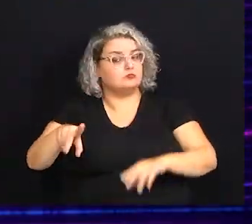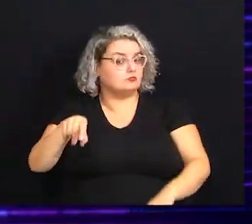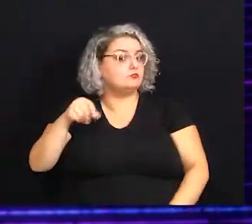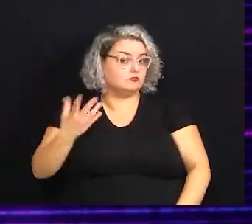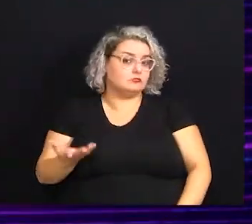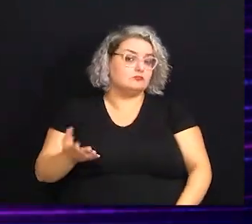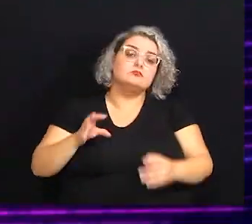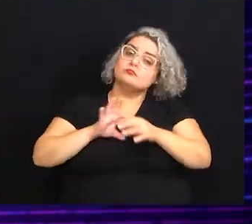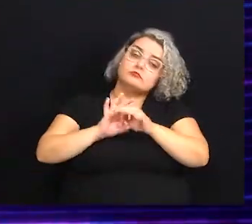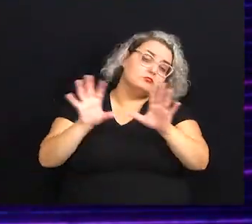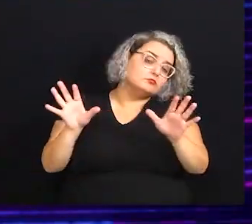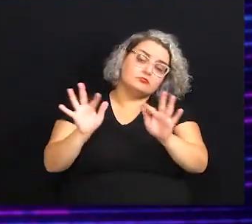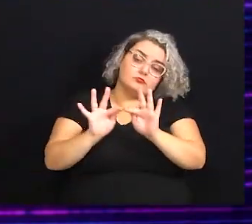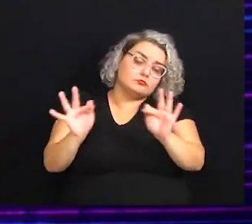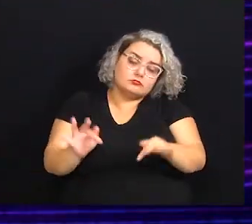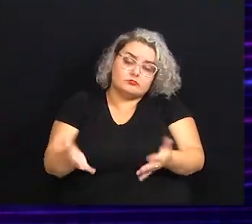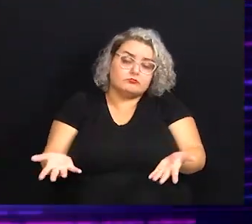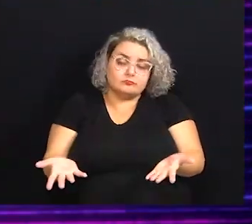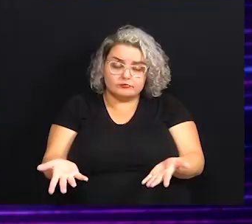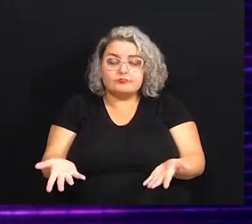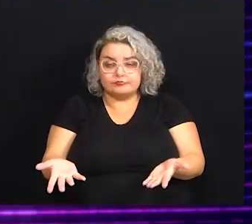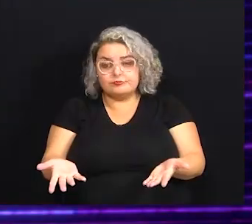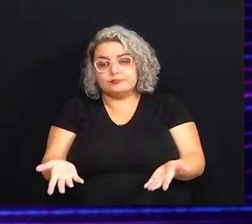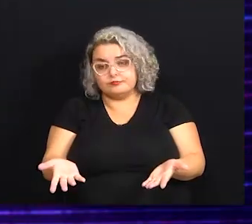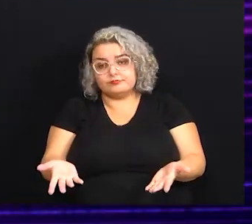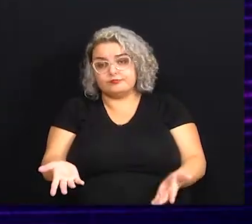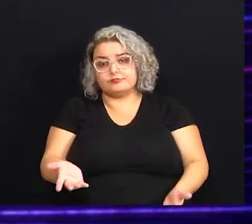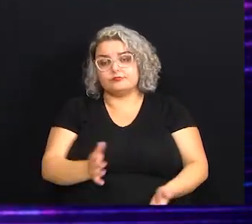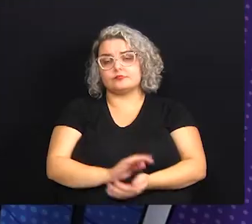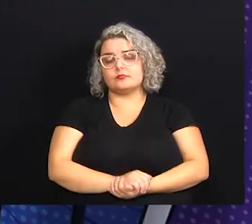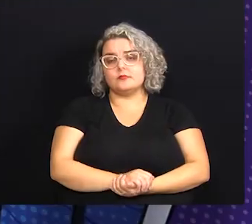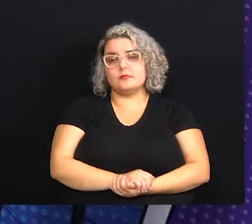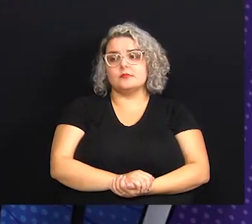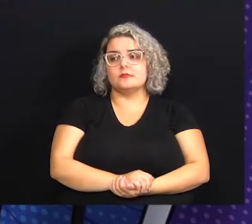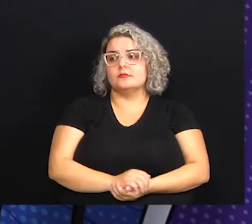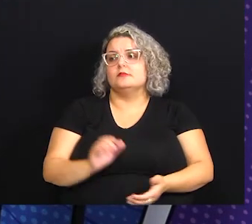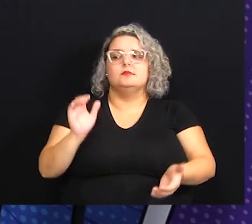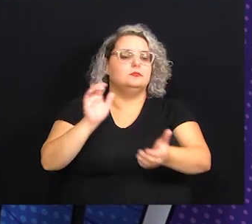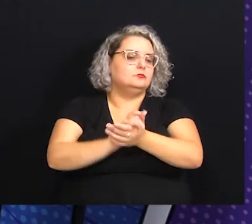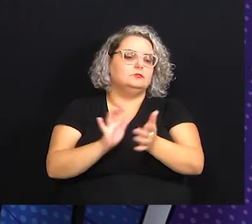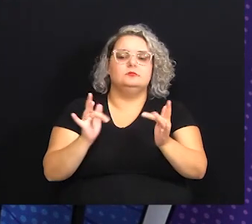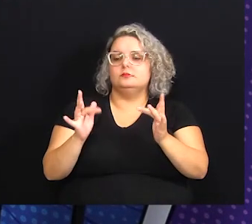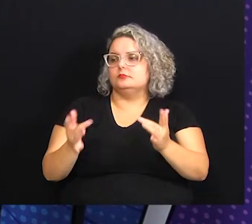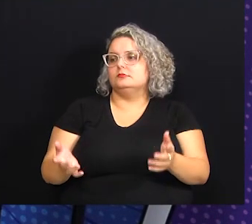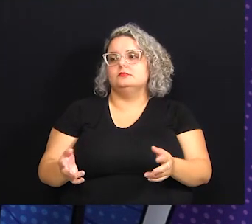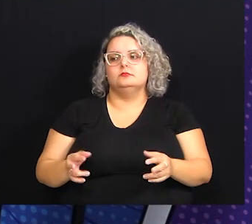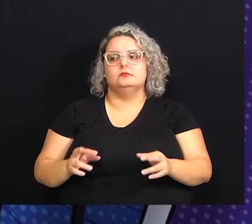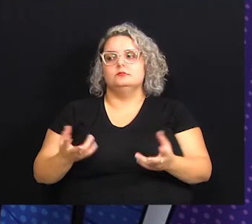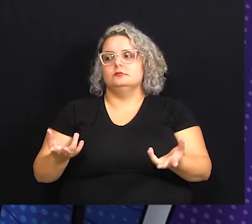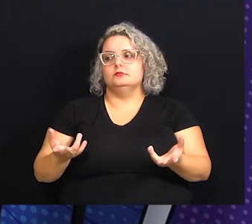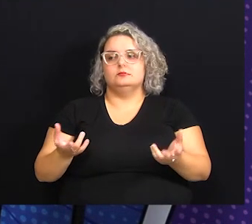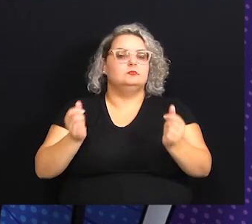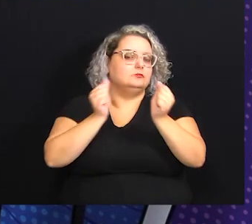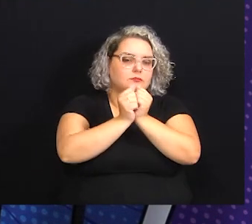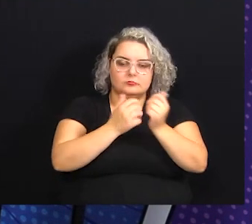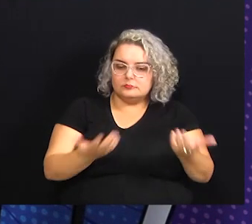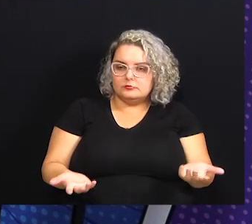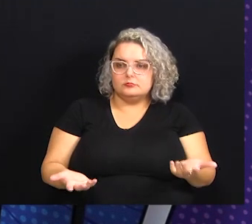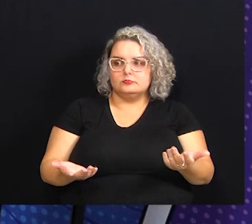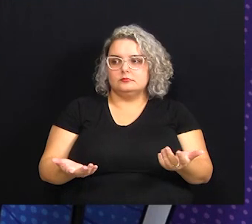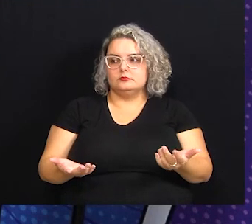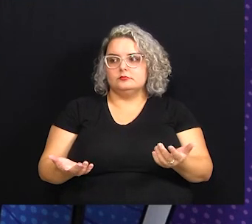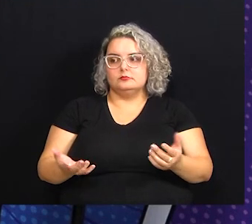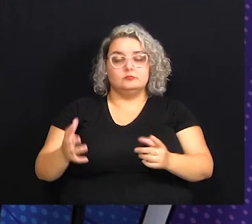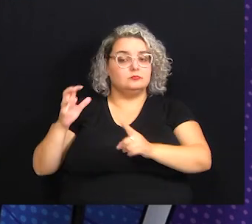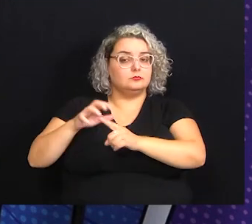e deixar ela ser feliz. Com quem a pessoa tá casando, namorando, dormindo, enfim, só interfere a ela.